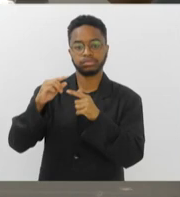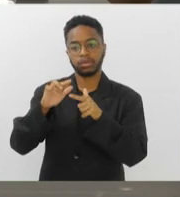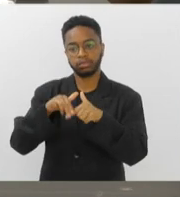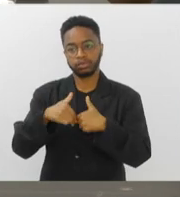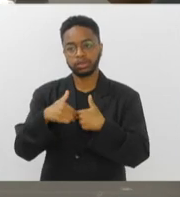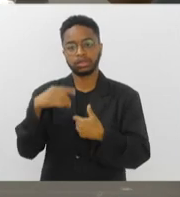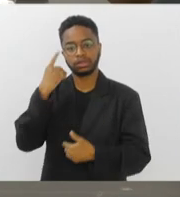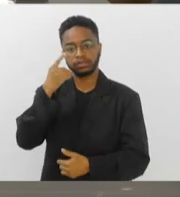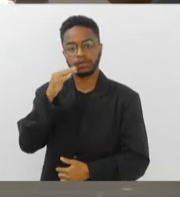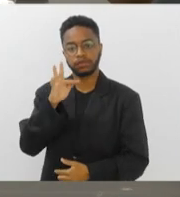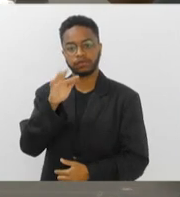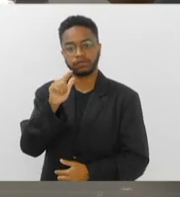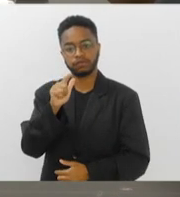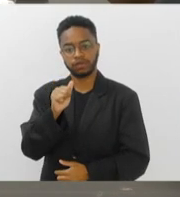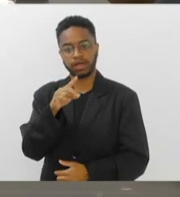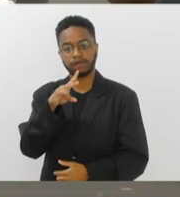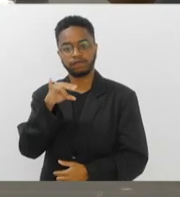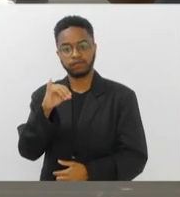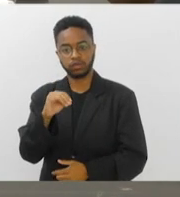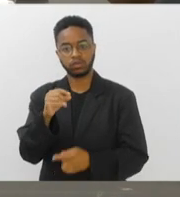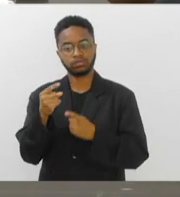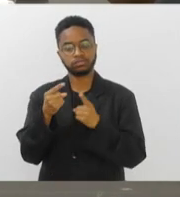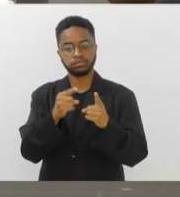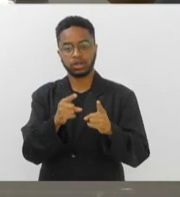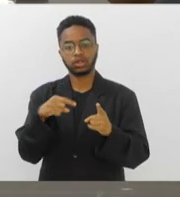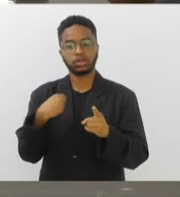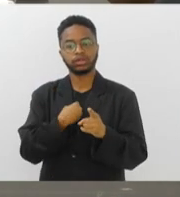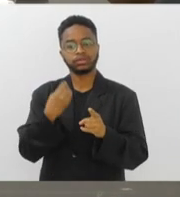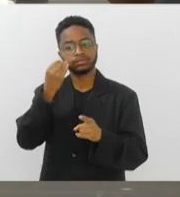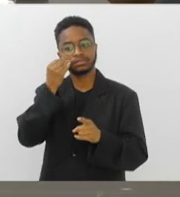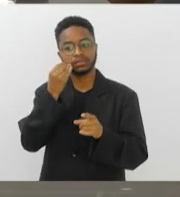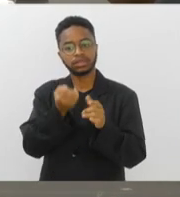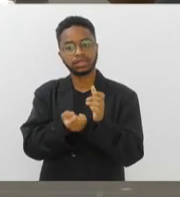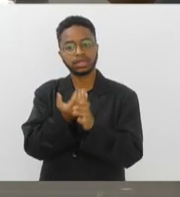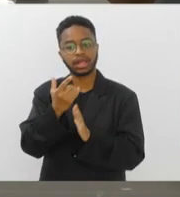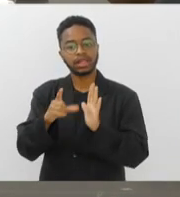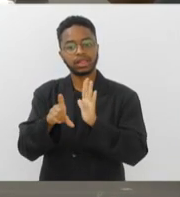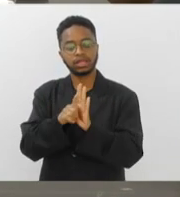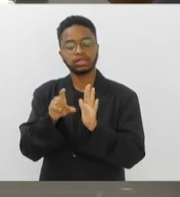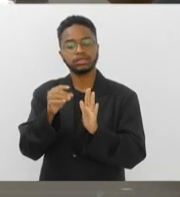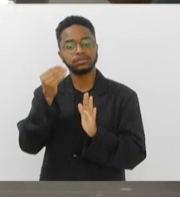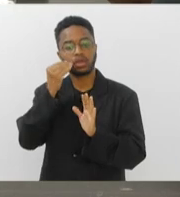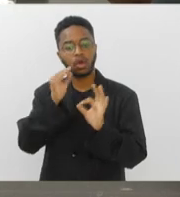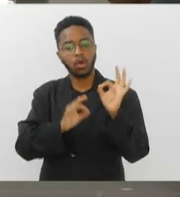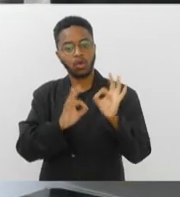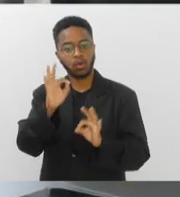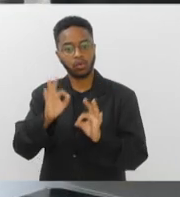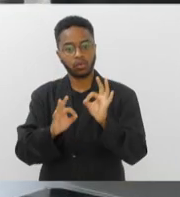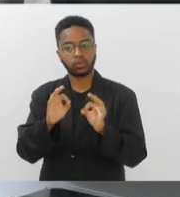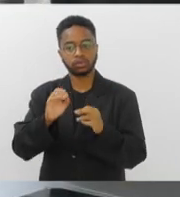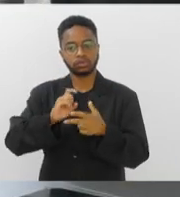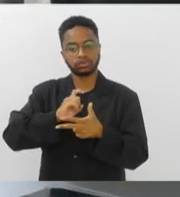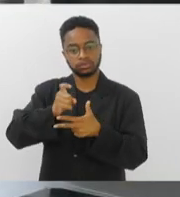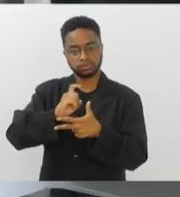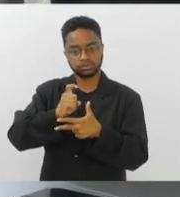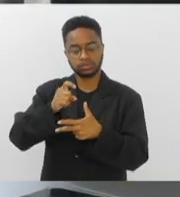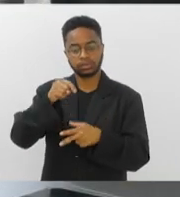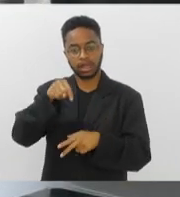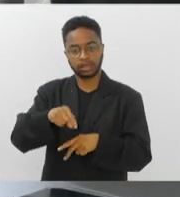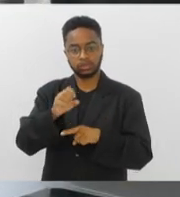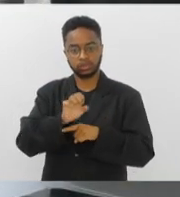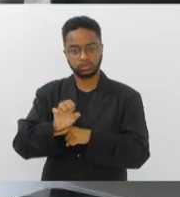deputado Serafini, para que a gente possa começar a legislar, não só para a organização do Poder Executivo